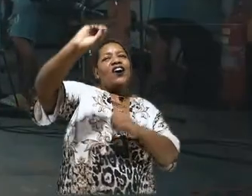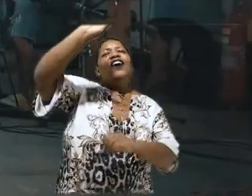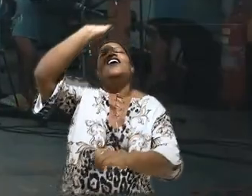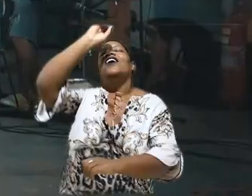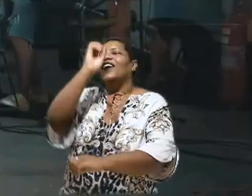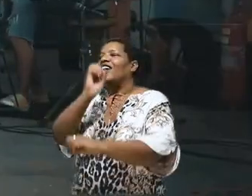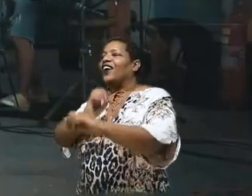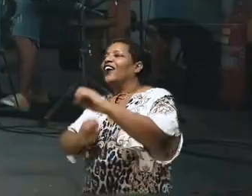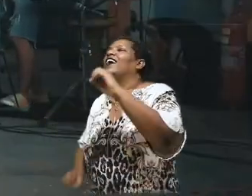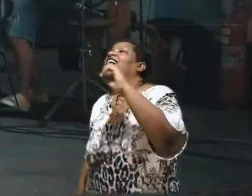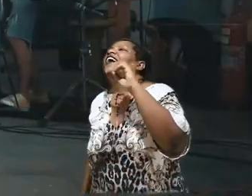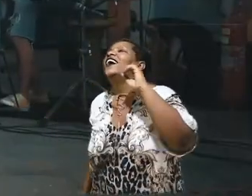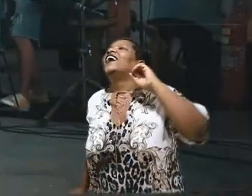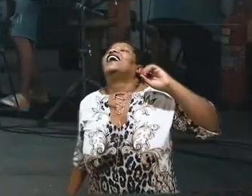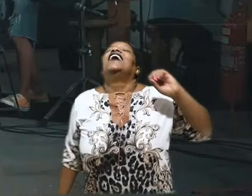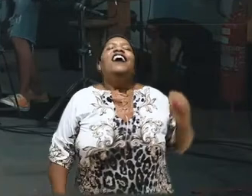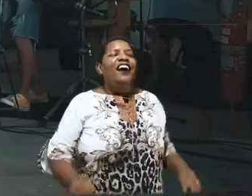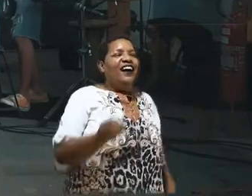valor